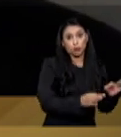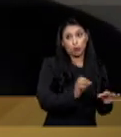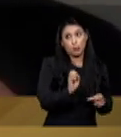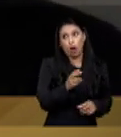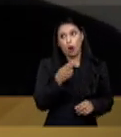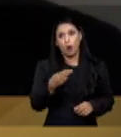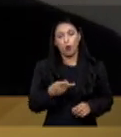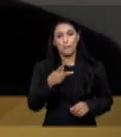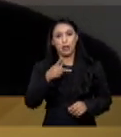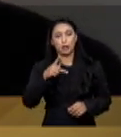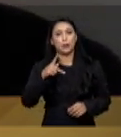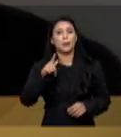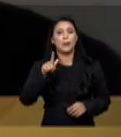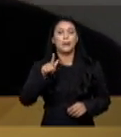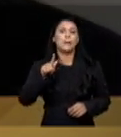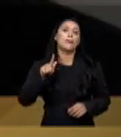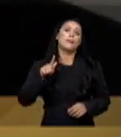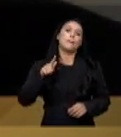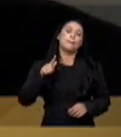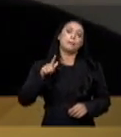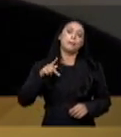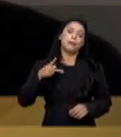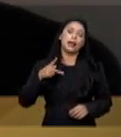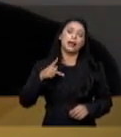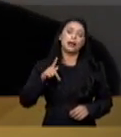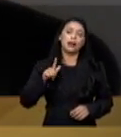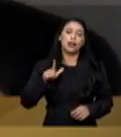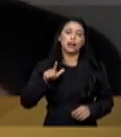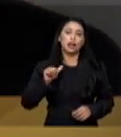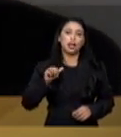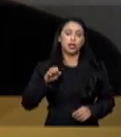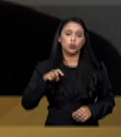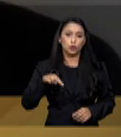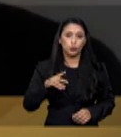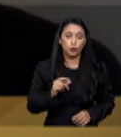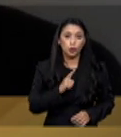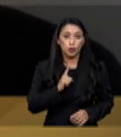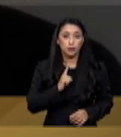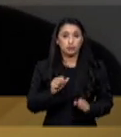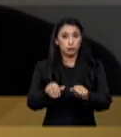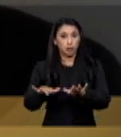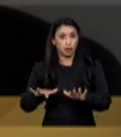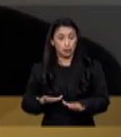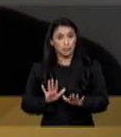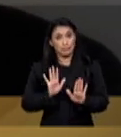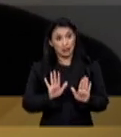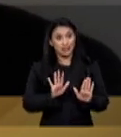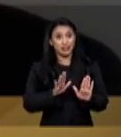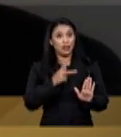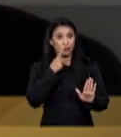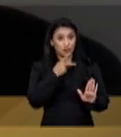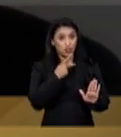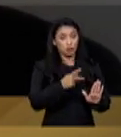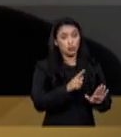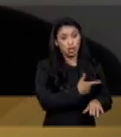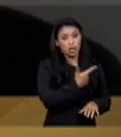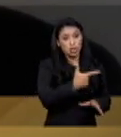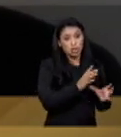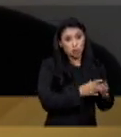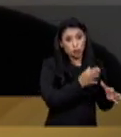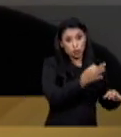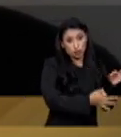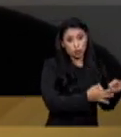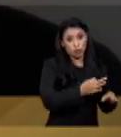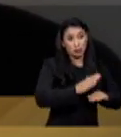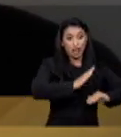pelo pleno, mas aqui na decisão agravada me referi em primeiro lugar à segunda turma, para a definição